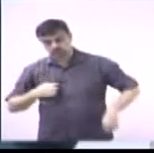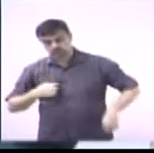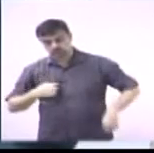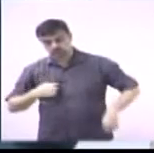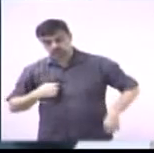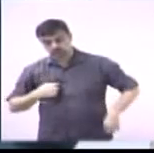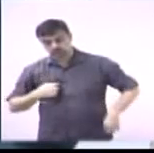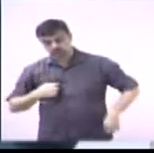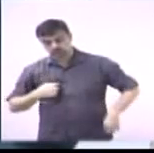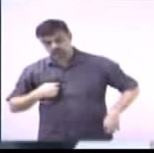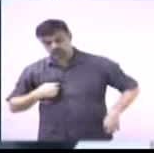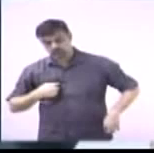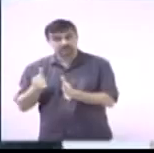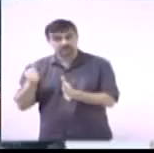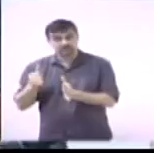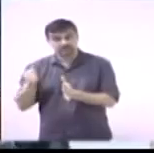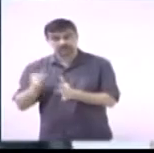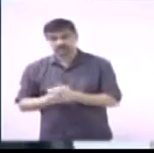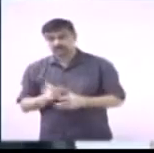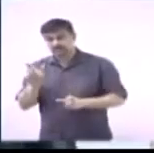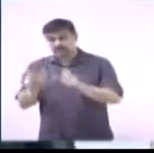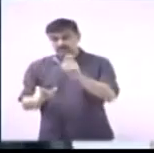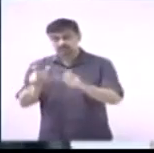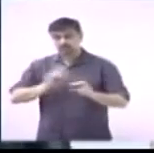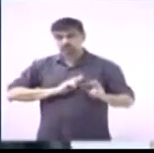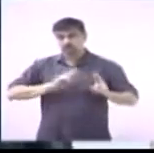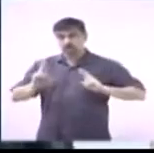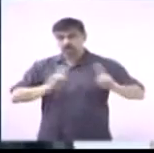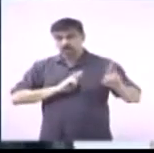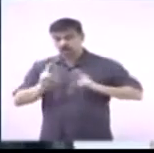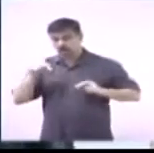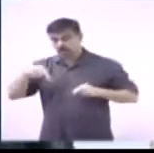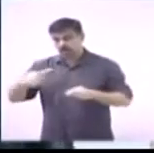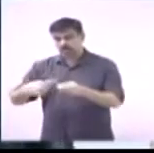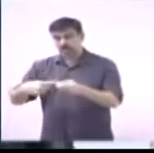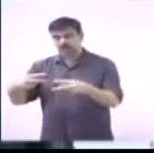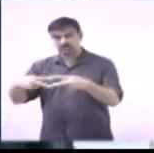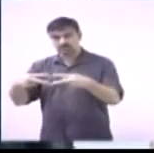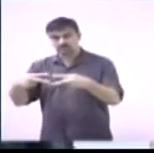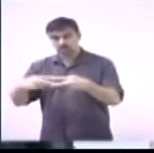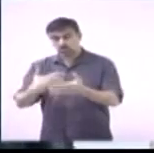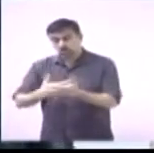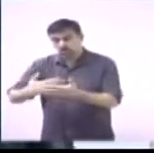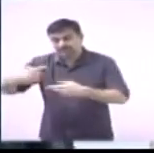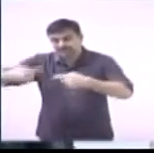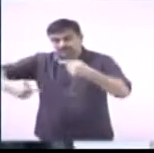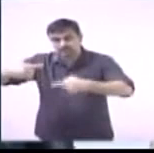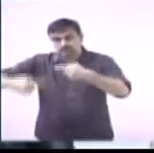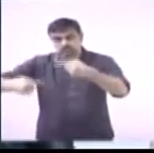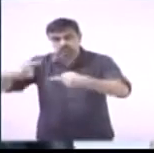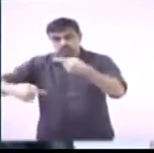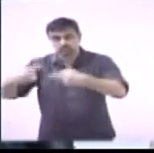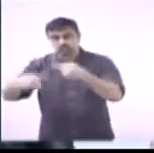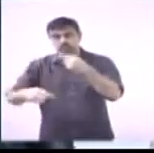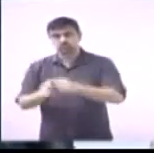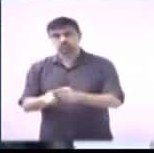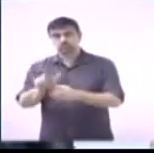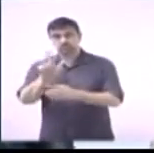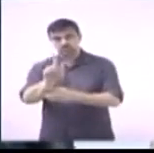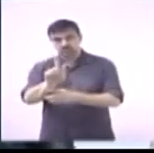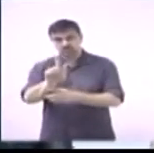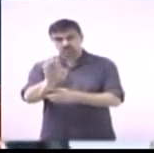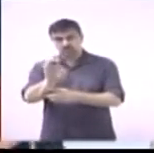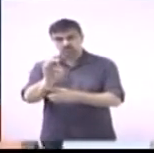quando, pela primeira vez, os religiosos trataram na cidade sobre a ideologia de gênero, e eu